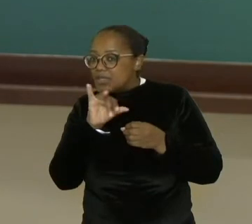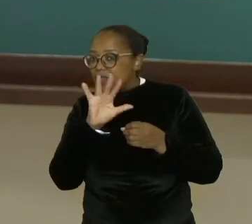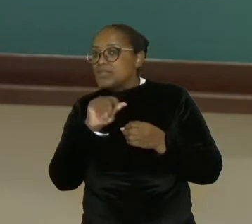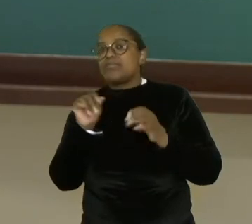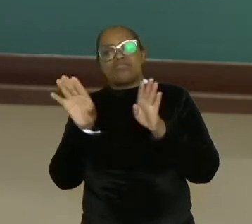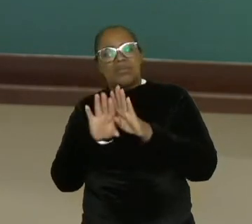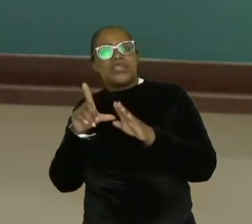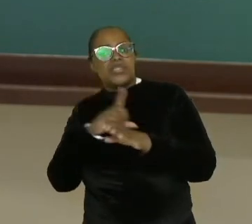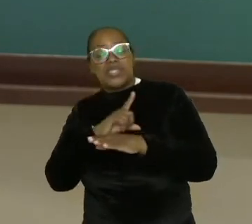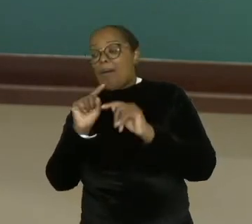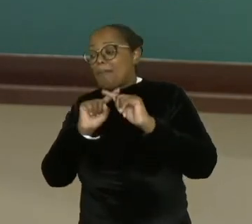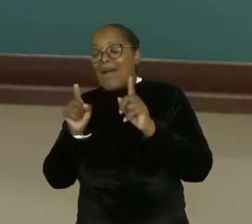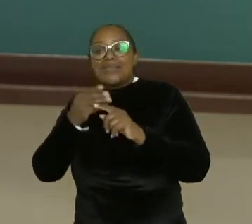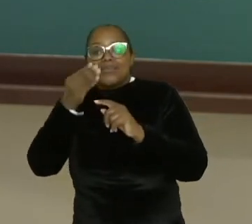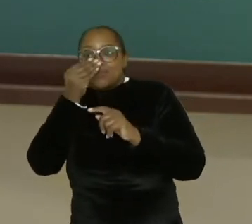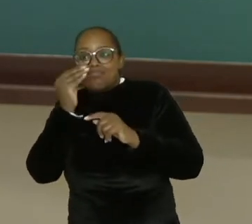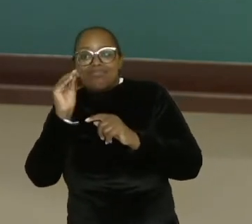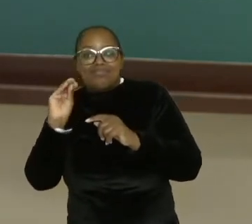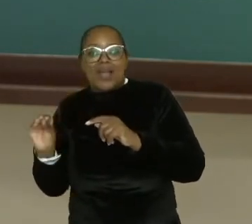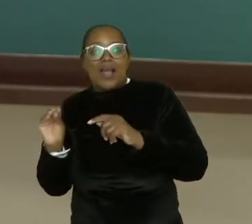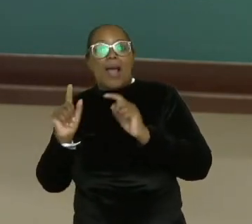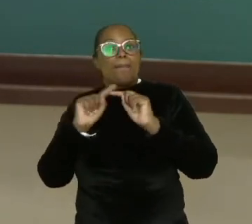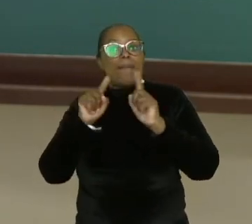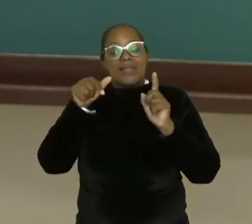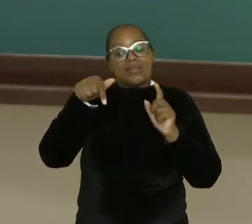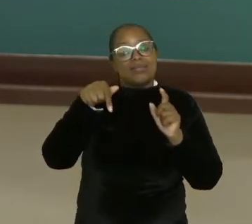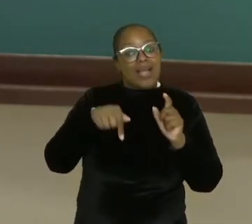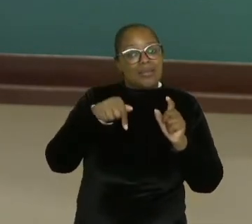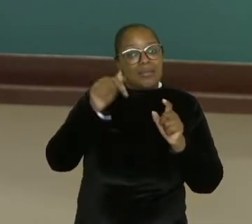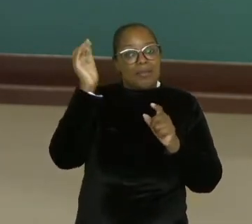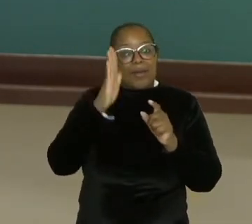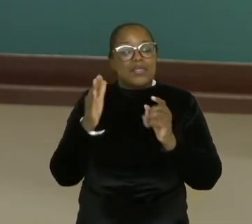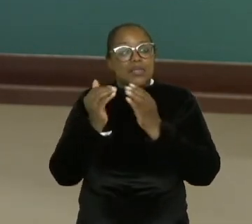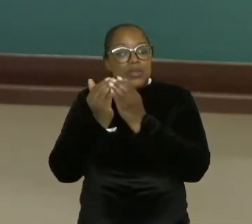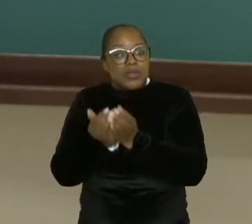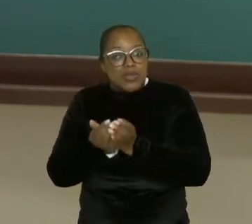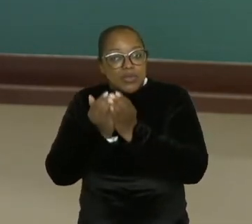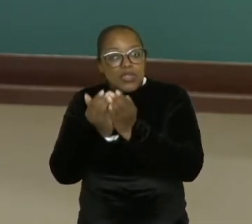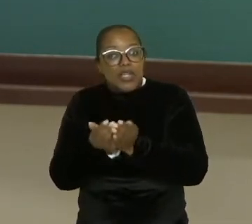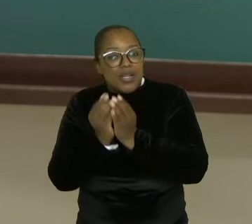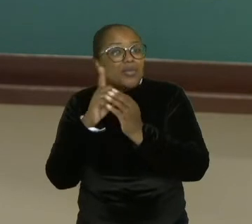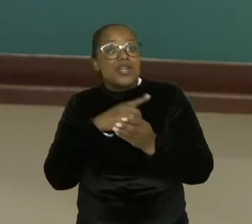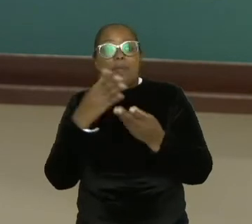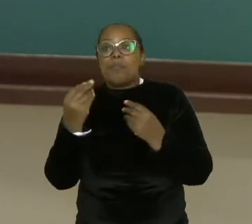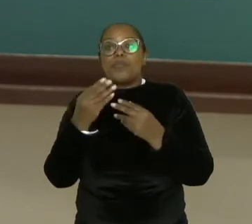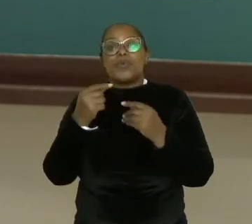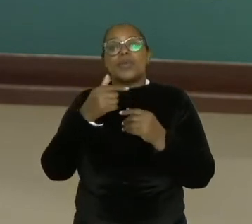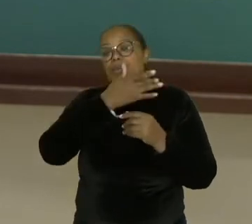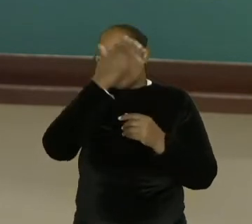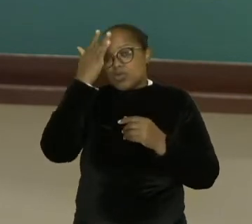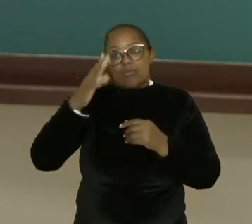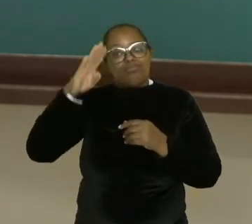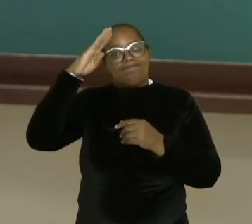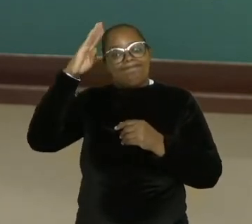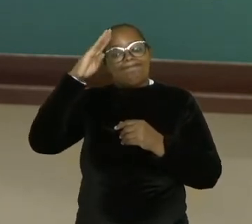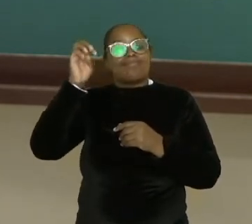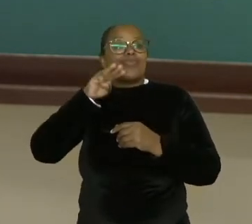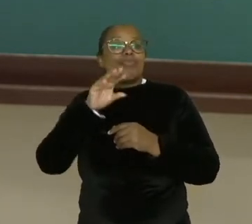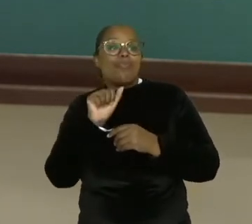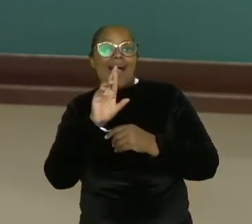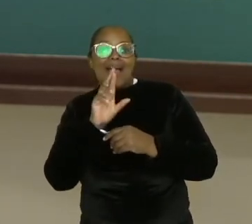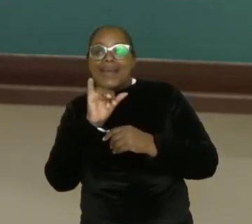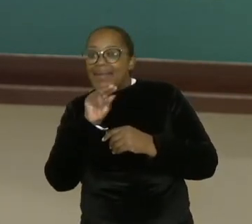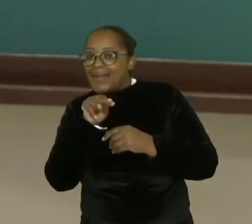muitas pessoas recebiam muitos marinheiros e eles tinham lá, no momento de lazer dele, a prática do surf. E os brasileiros acabaram